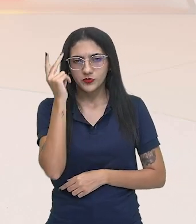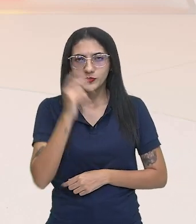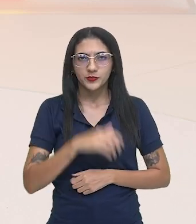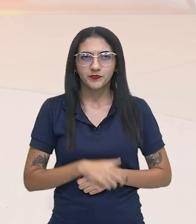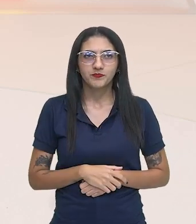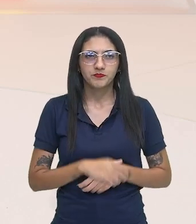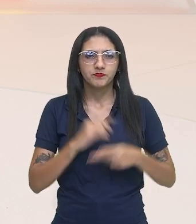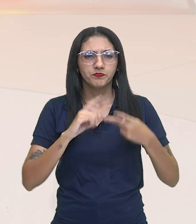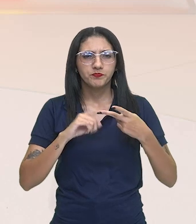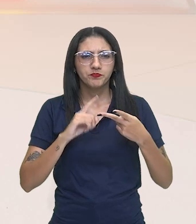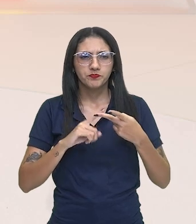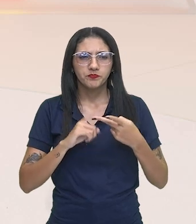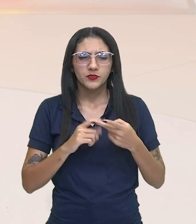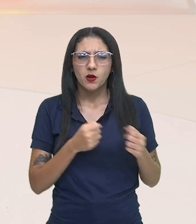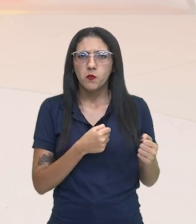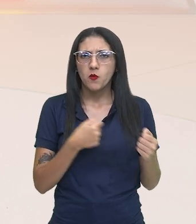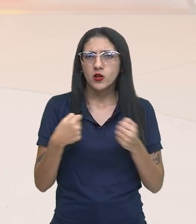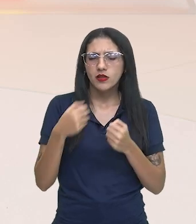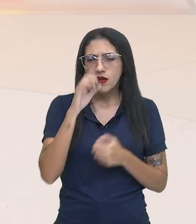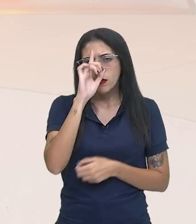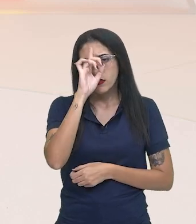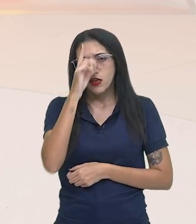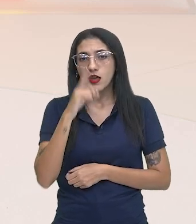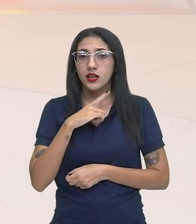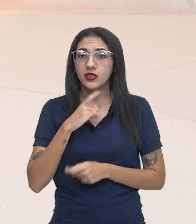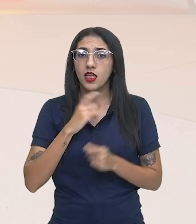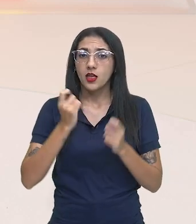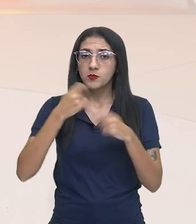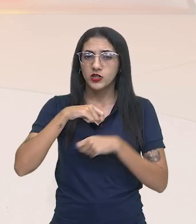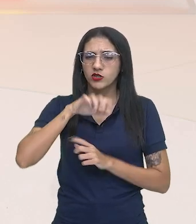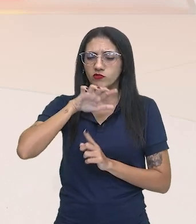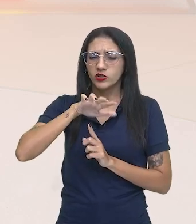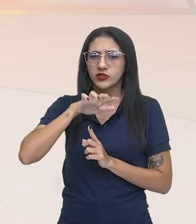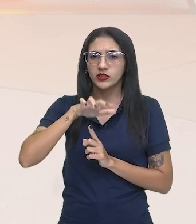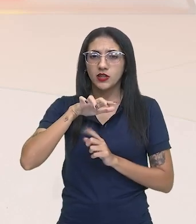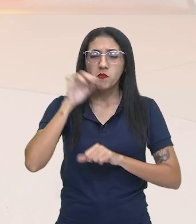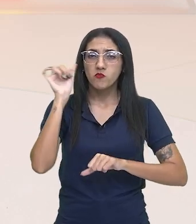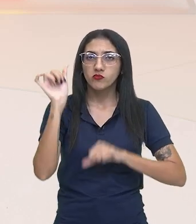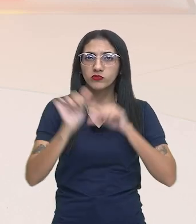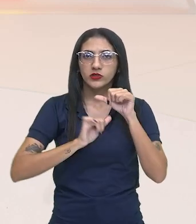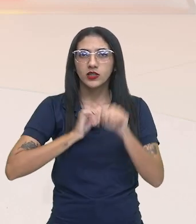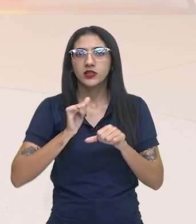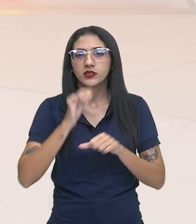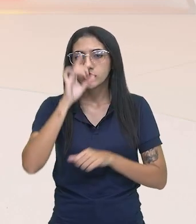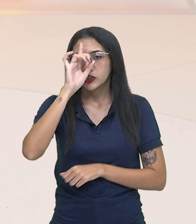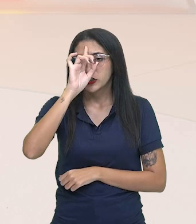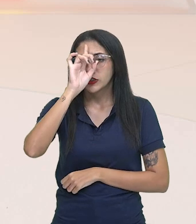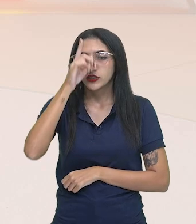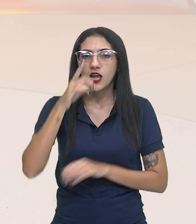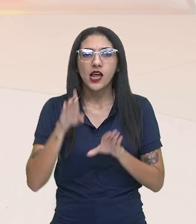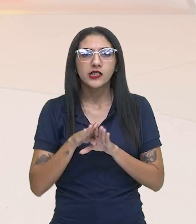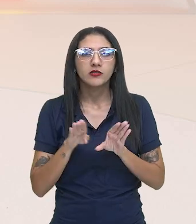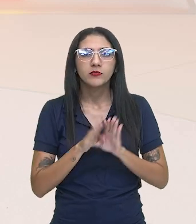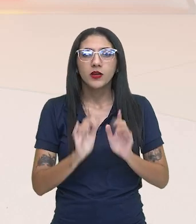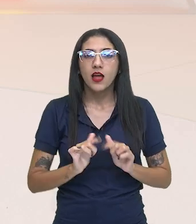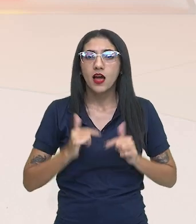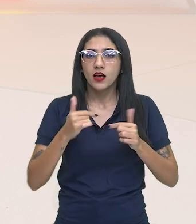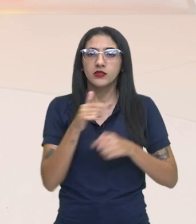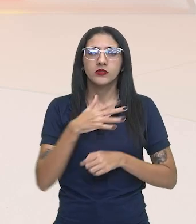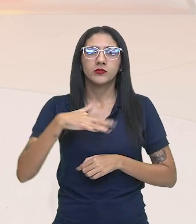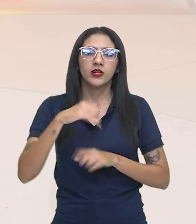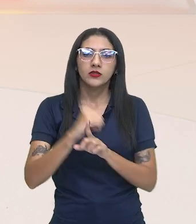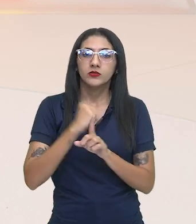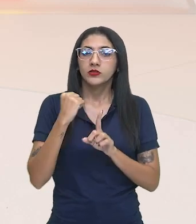Poder ideológico consiste na capacidade de influenciar a formação de ideias e práticas sociais